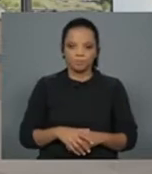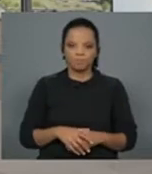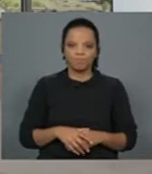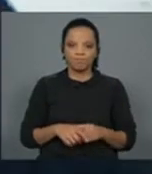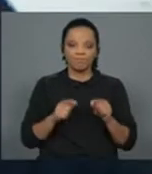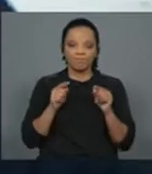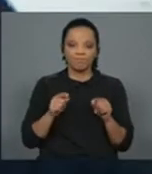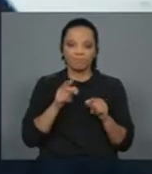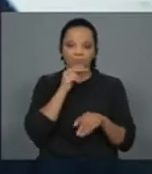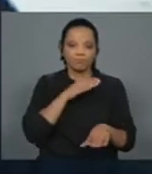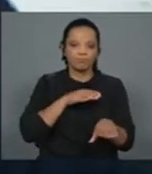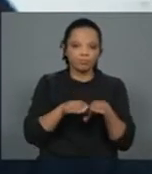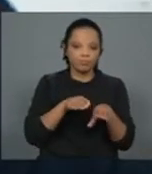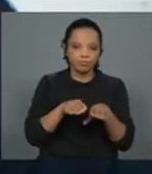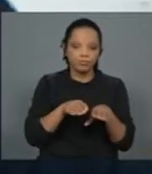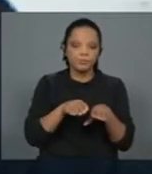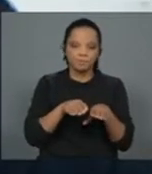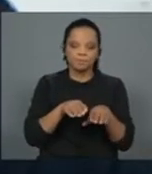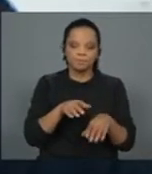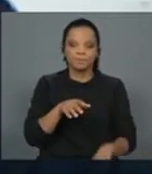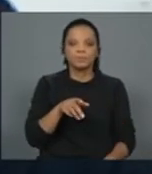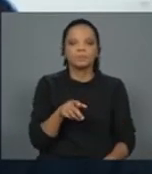Essa crise sísmica tinha sido